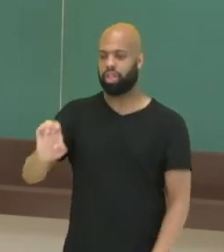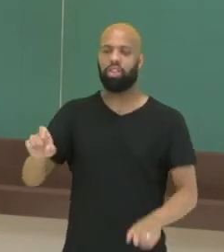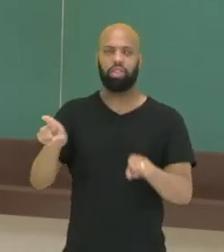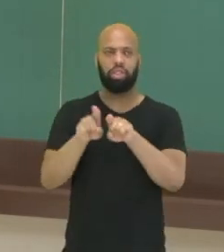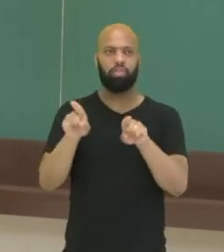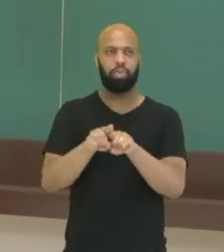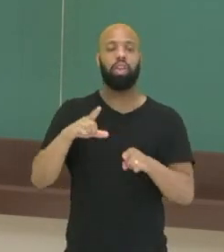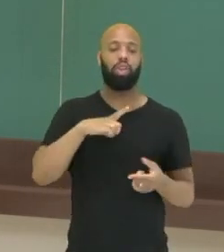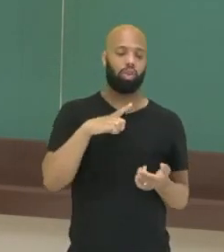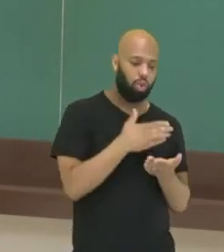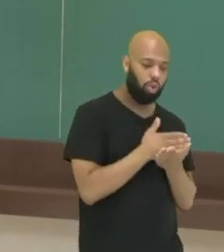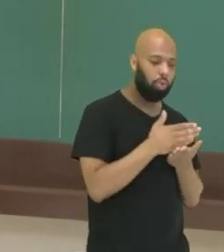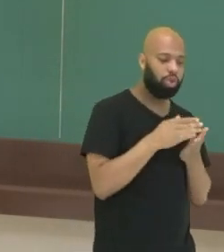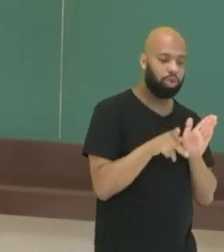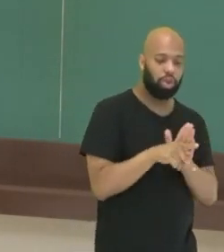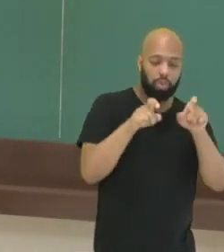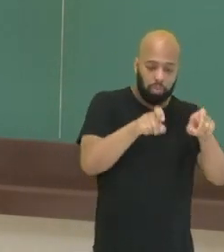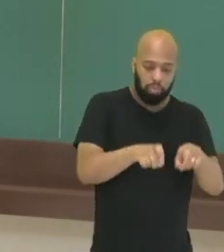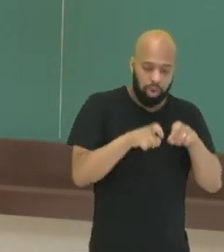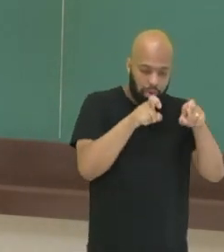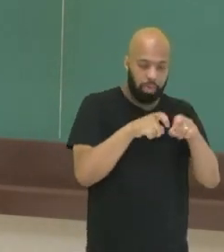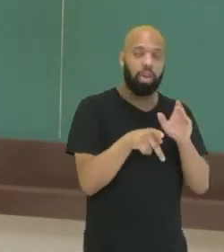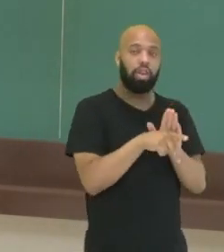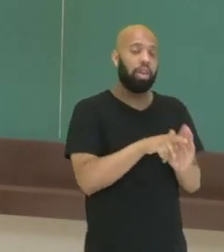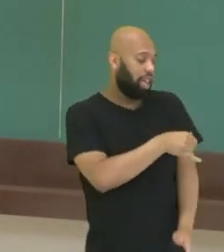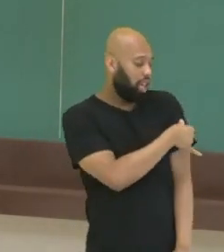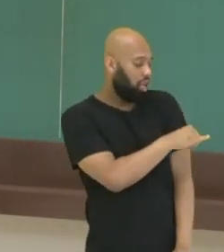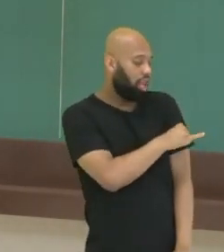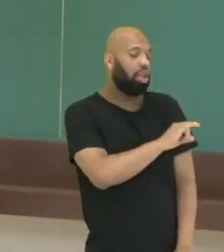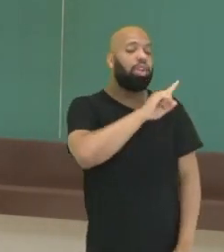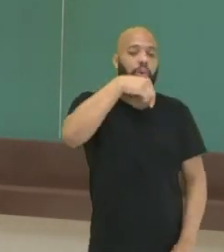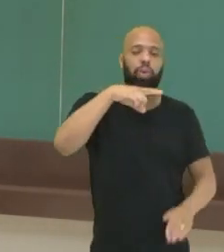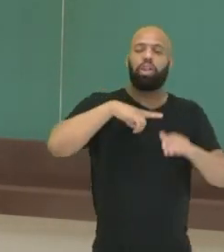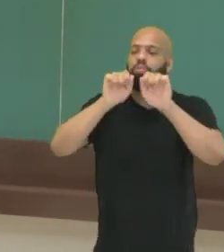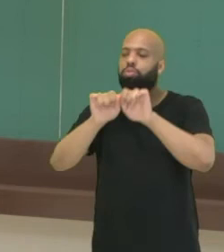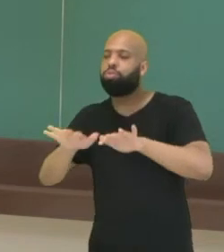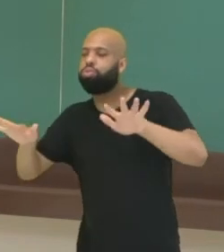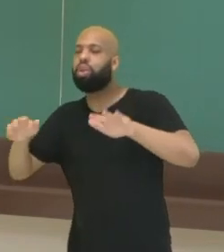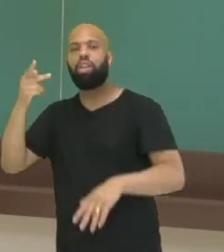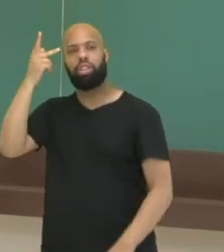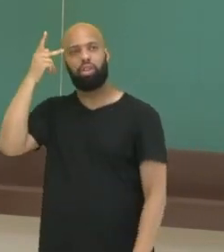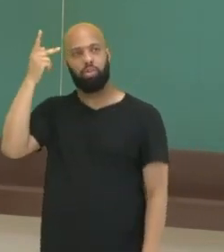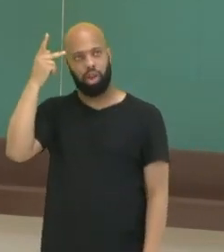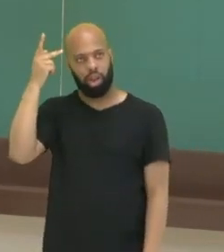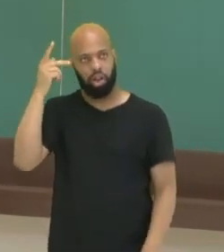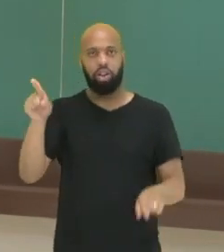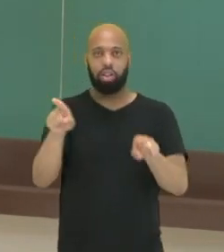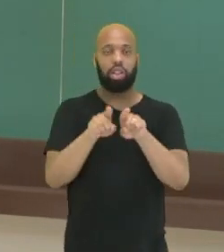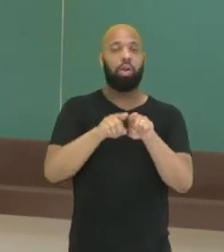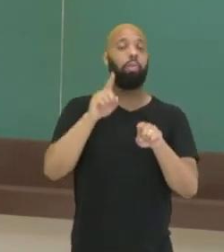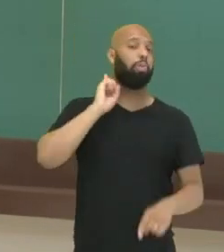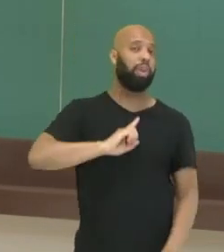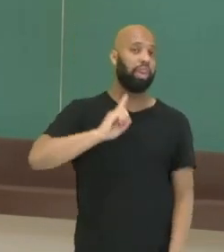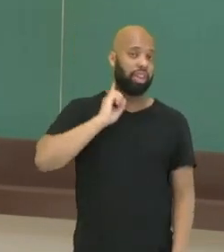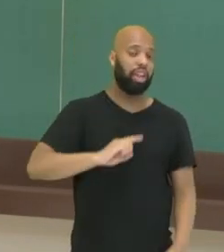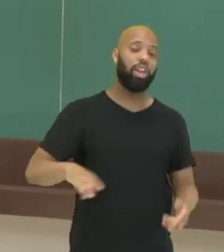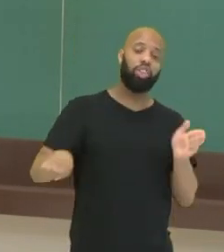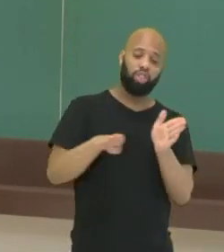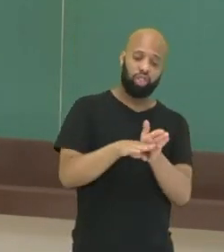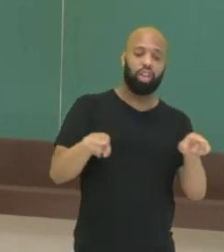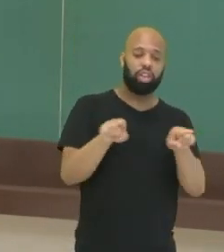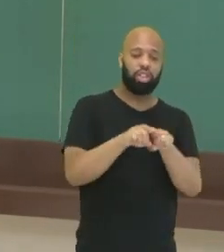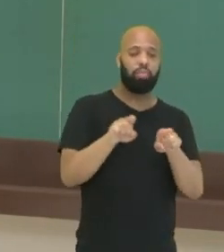ele tem início com lavouras no Rio de Janeiro e depois se expande para São Paulo, para Minas Gerais e